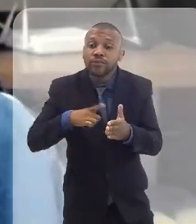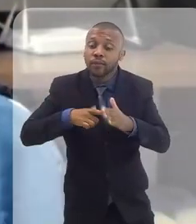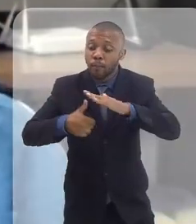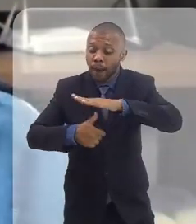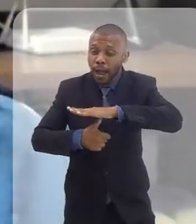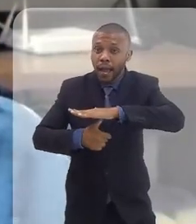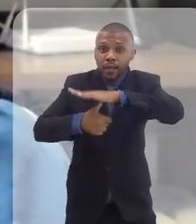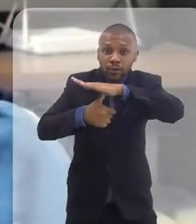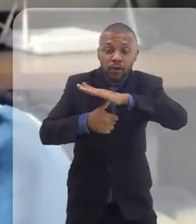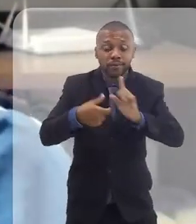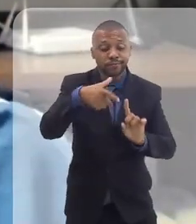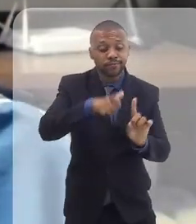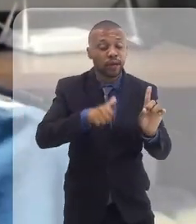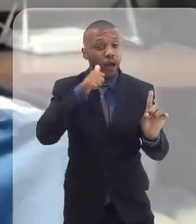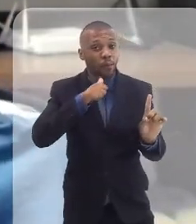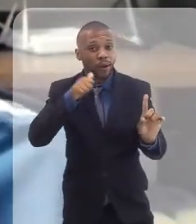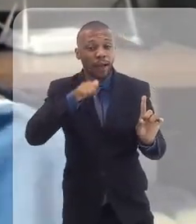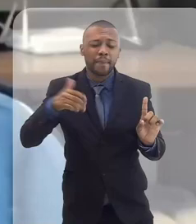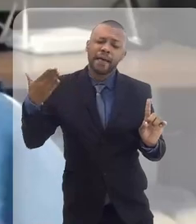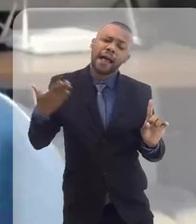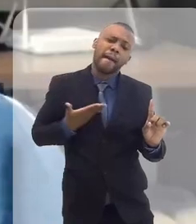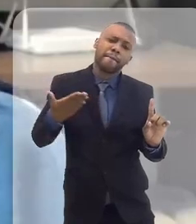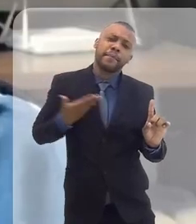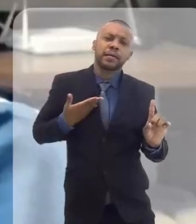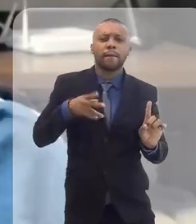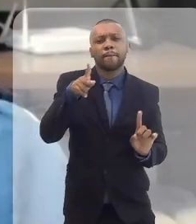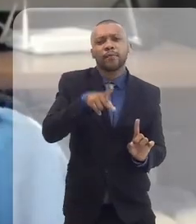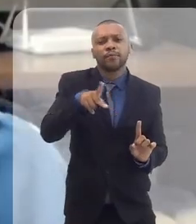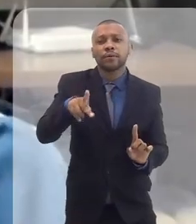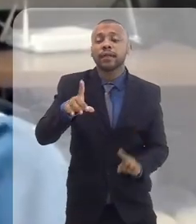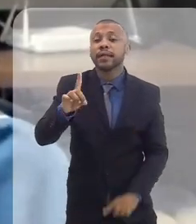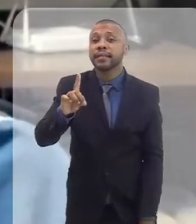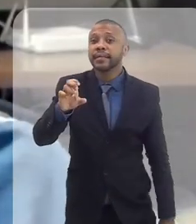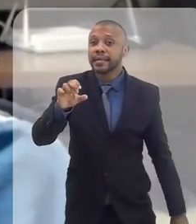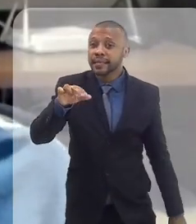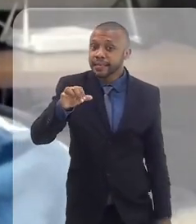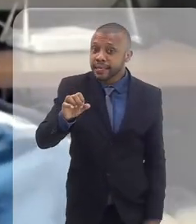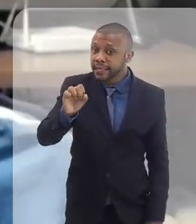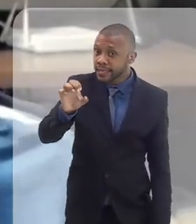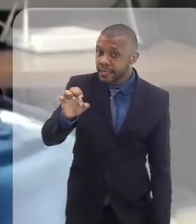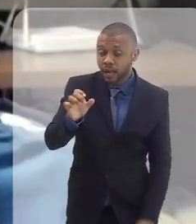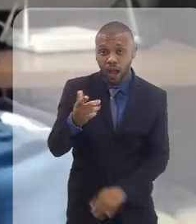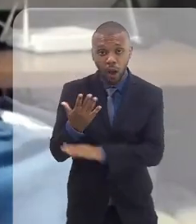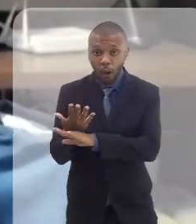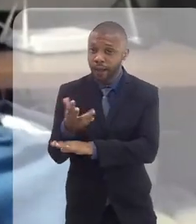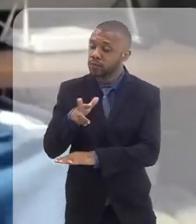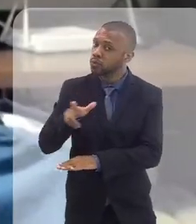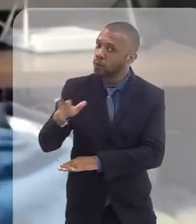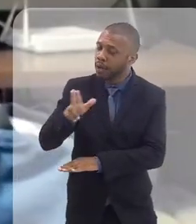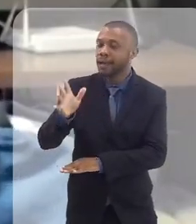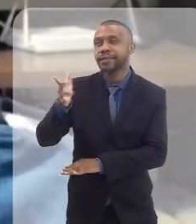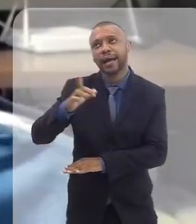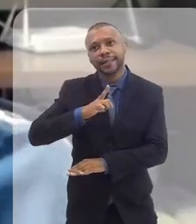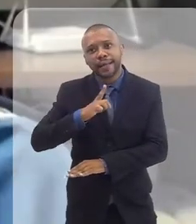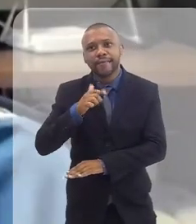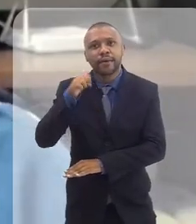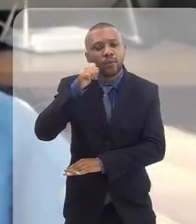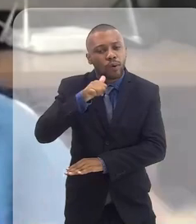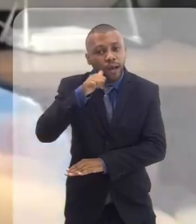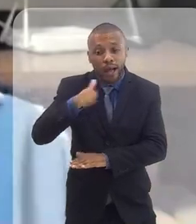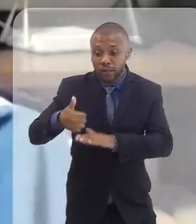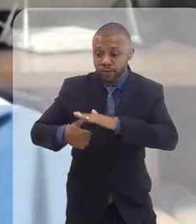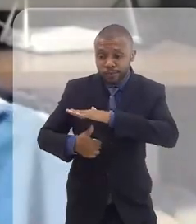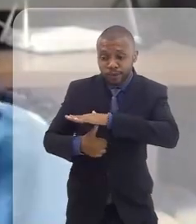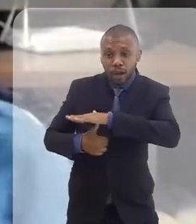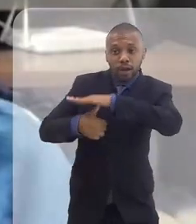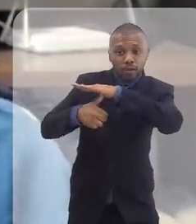uma reitora mulher, a minha grande amiga, a professora Denise. A UERJ não, a UERJ já